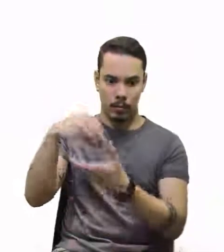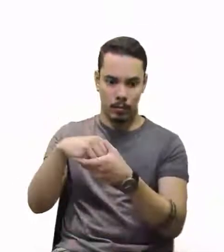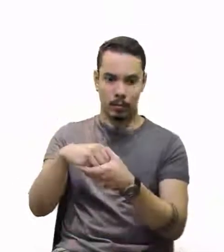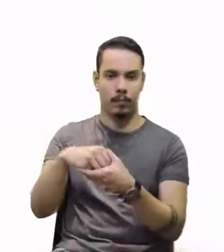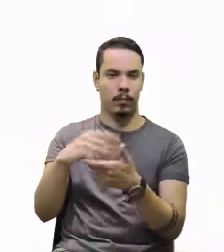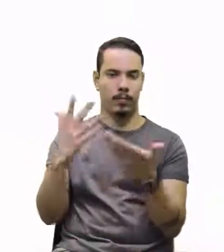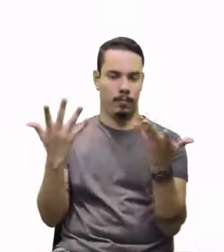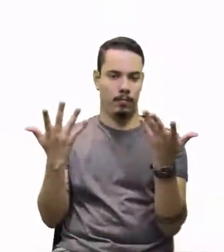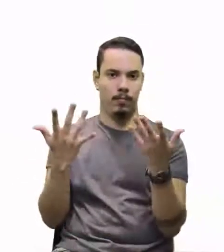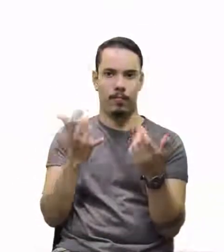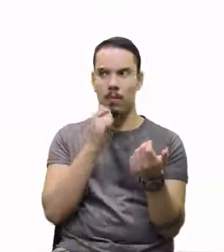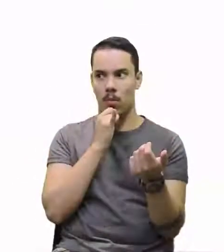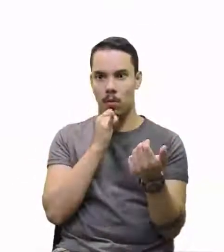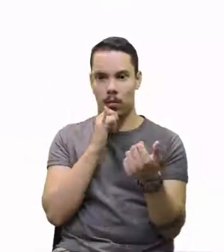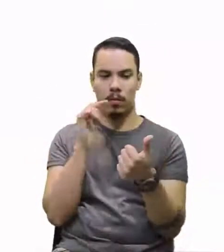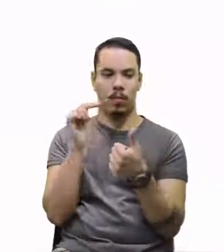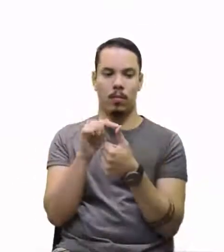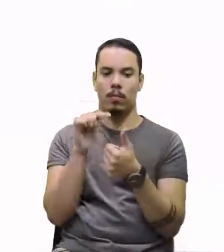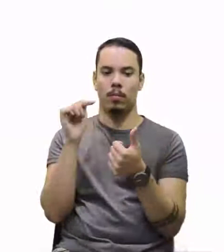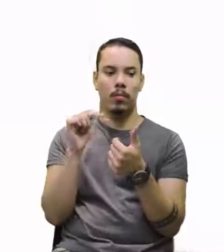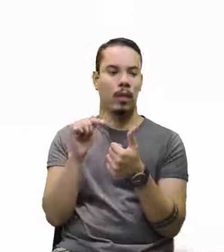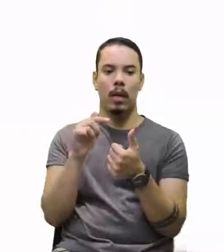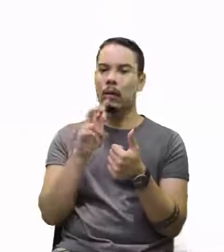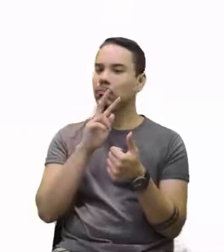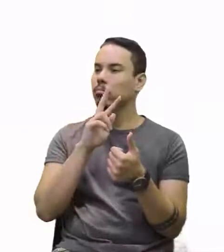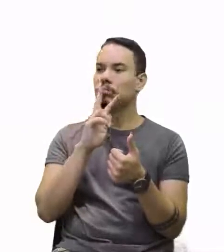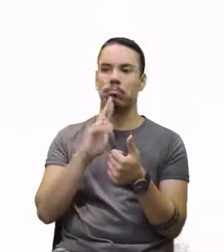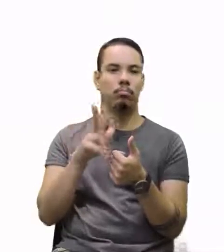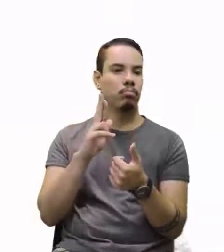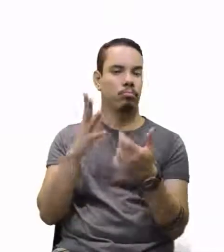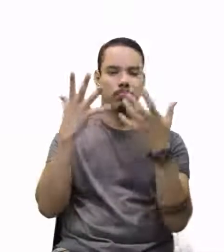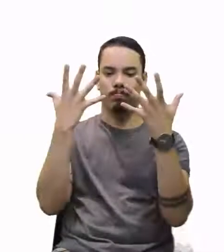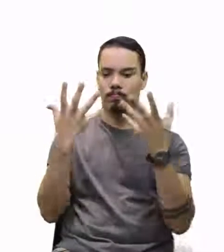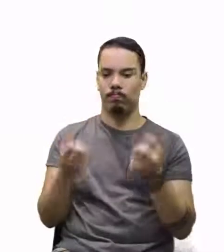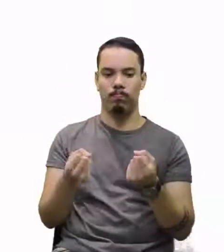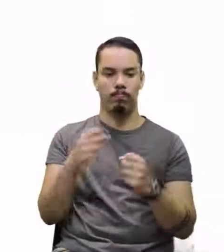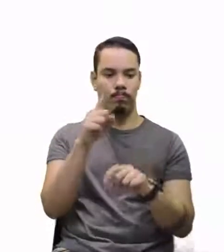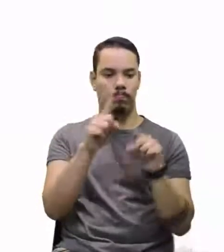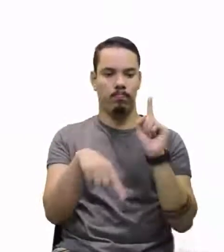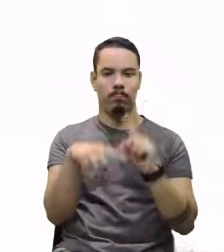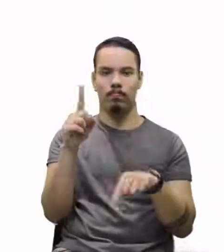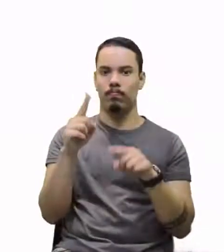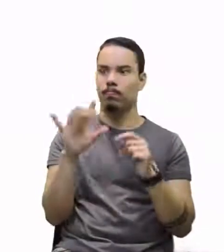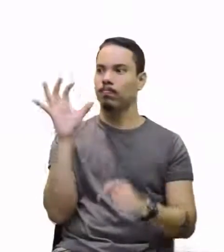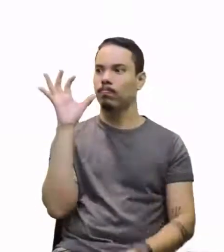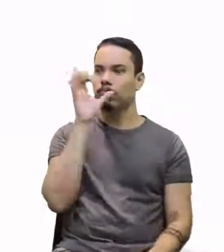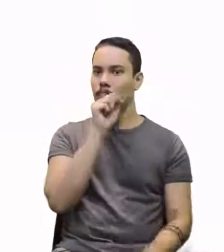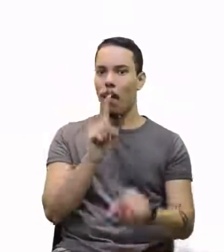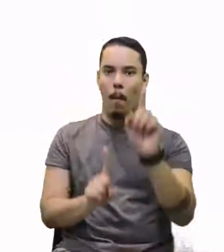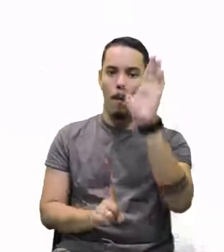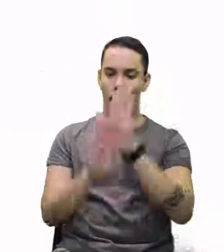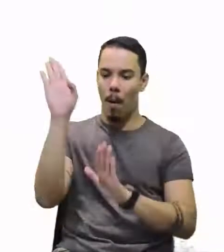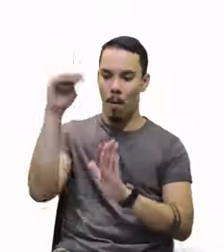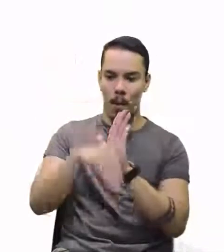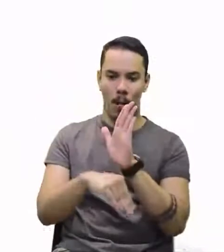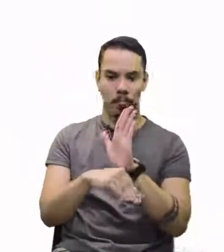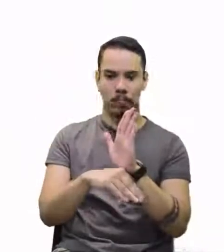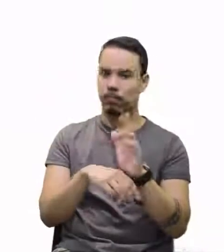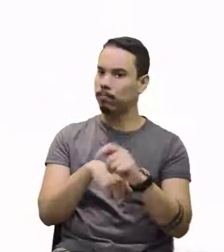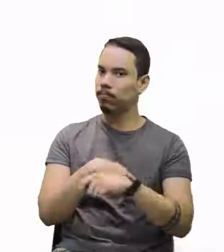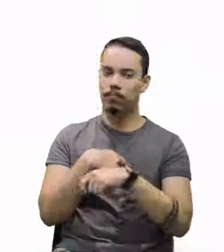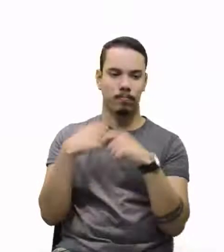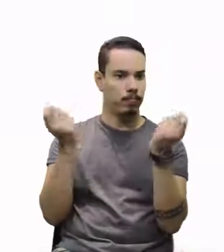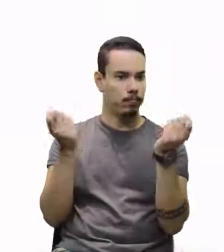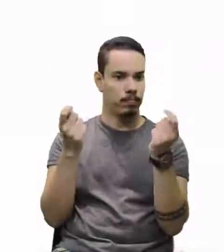indutor. Não é aceito variações bruscas de corrente. Por isso que ele faz com